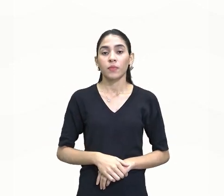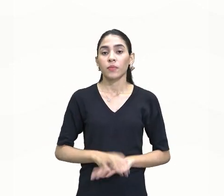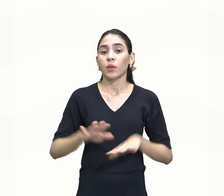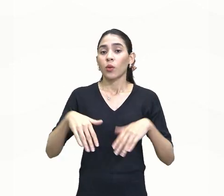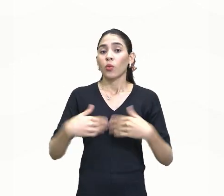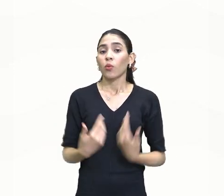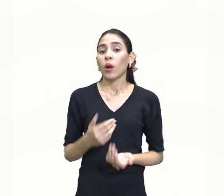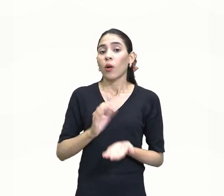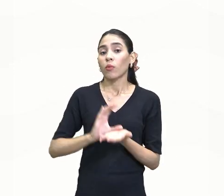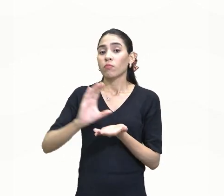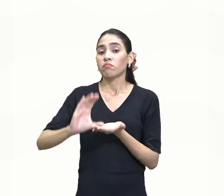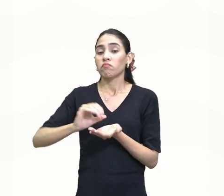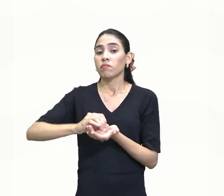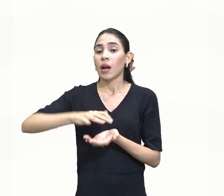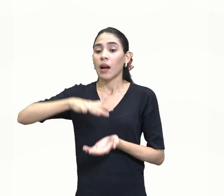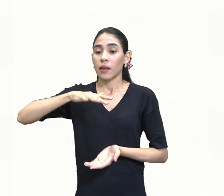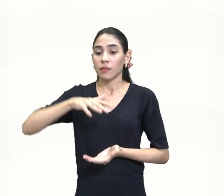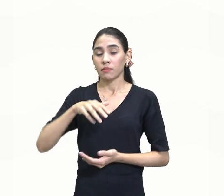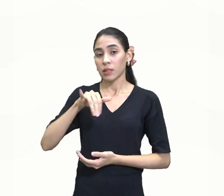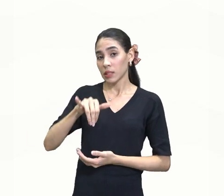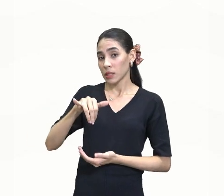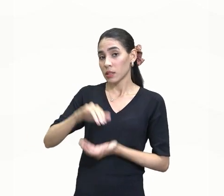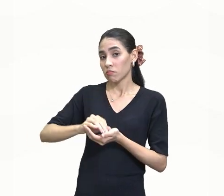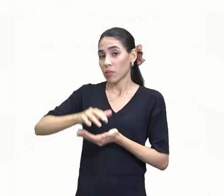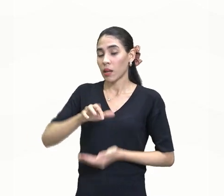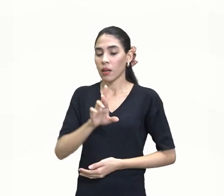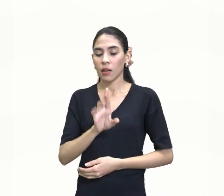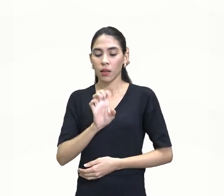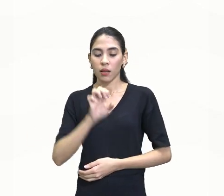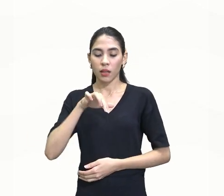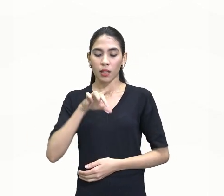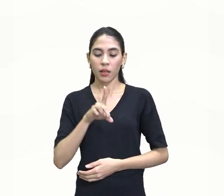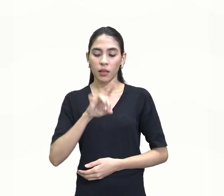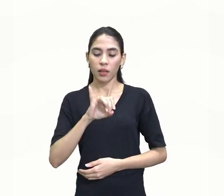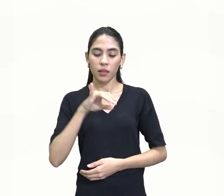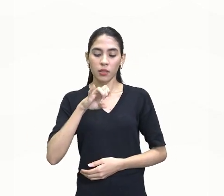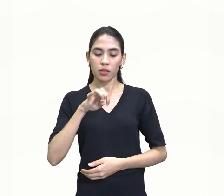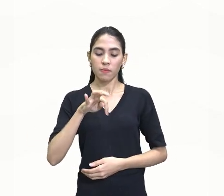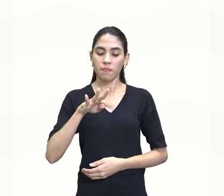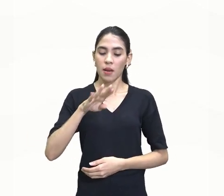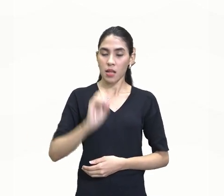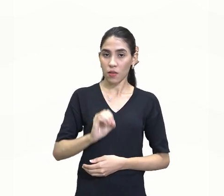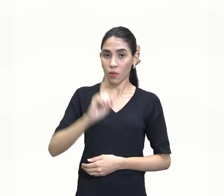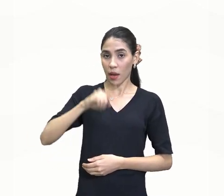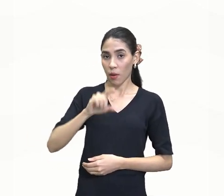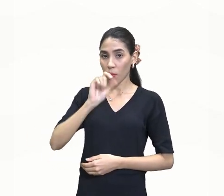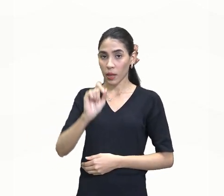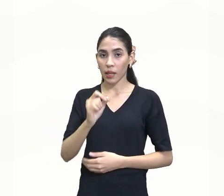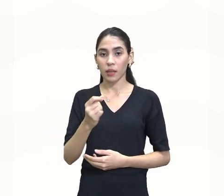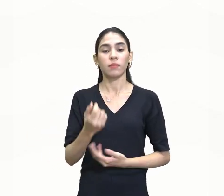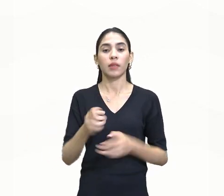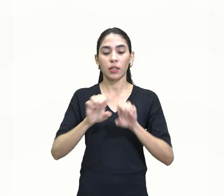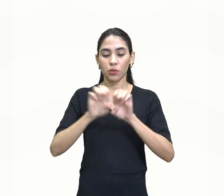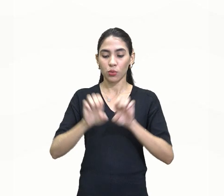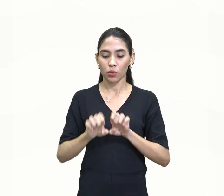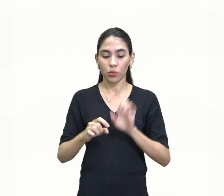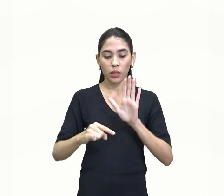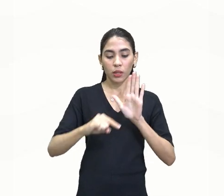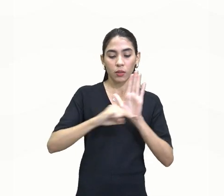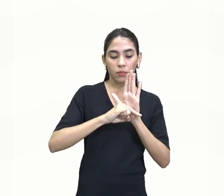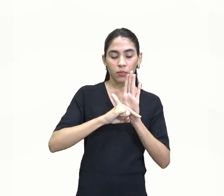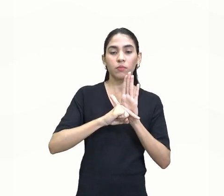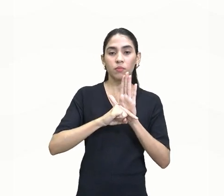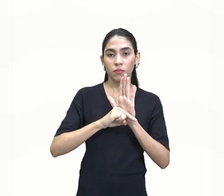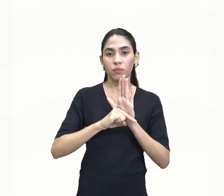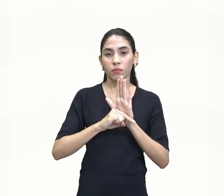foi o rendimento. Ora, se ele está perguntando o rendimento é dado pela subtração entre o montante e o capital